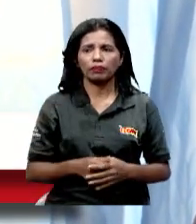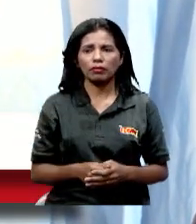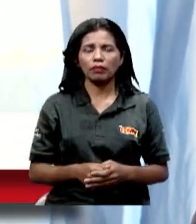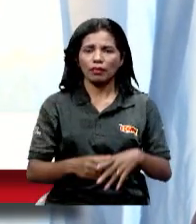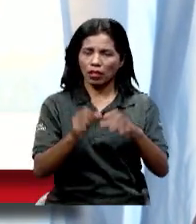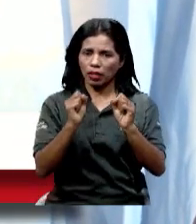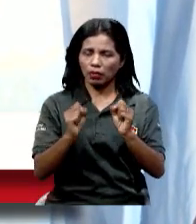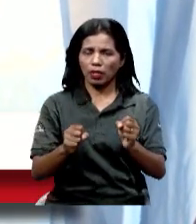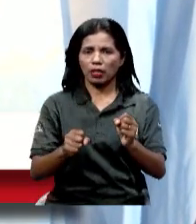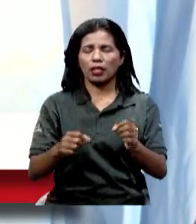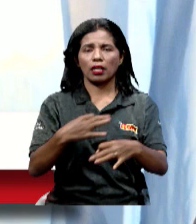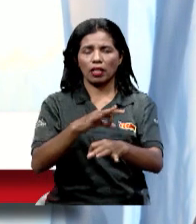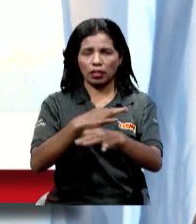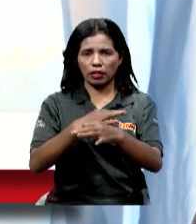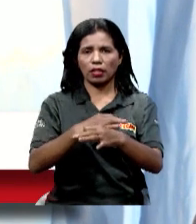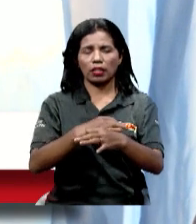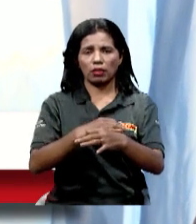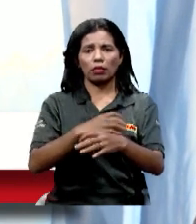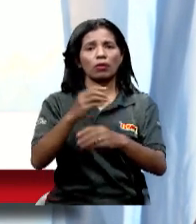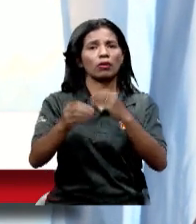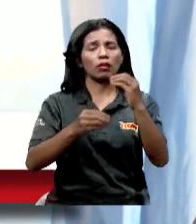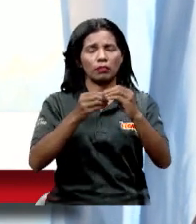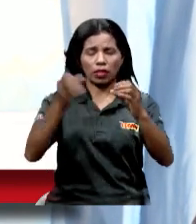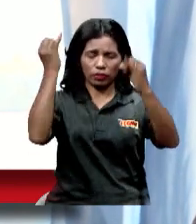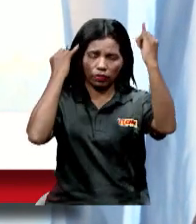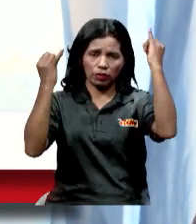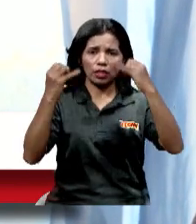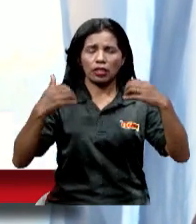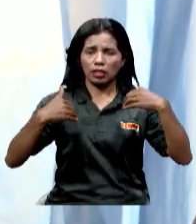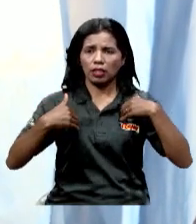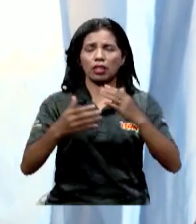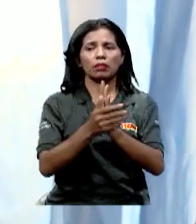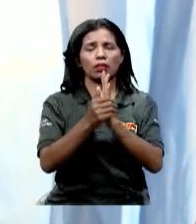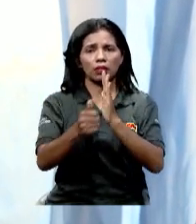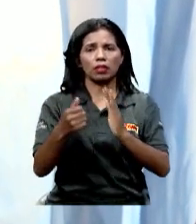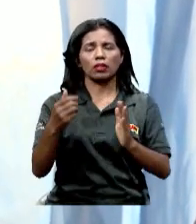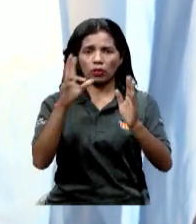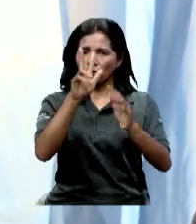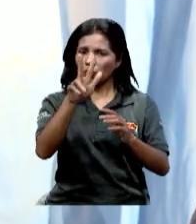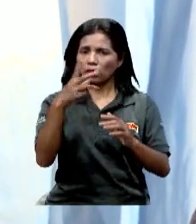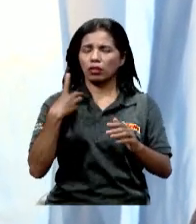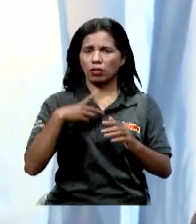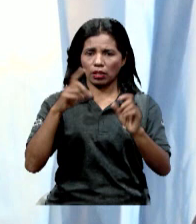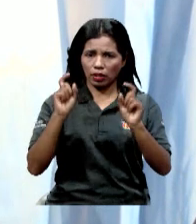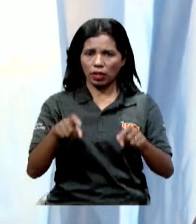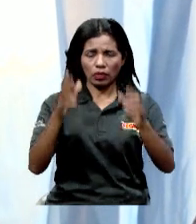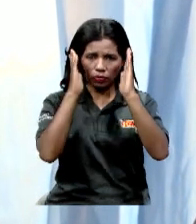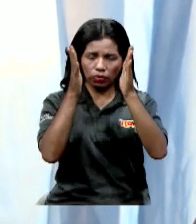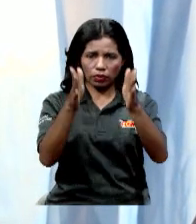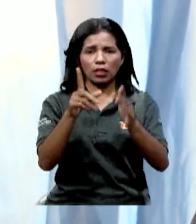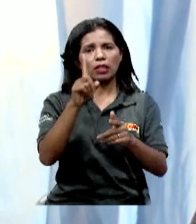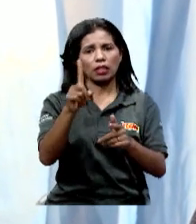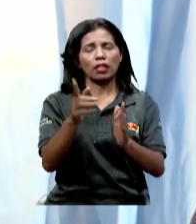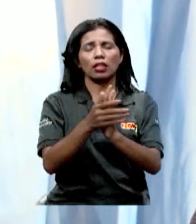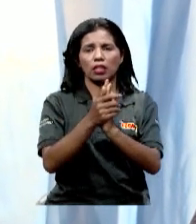atubele hadia qualidade de informação e a capacidade de tolo que a ita tem atenção. Ida,